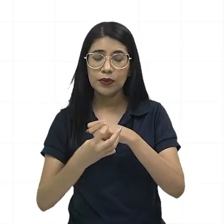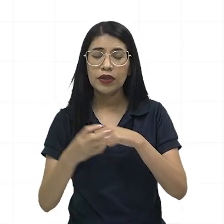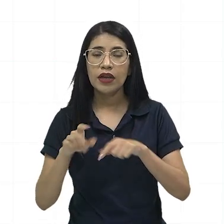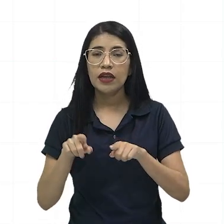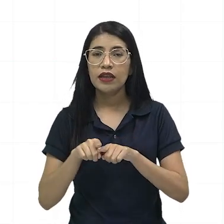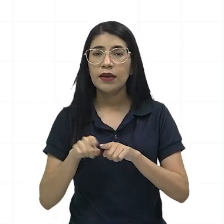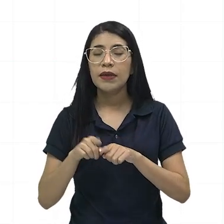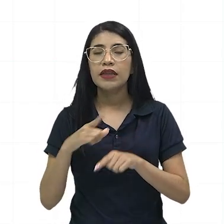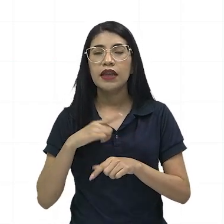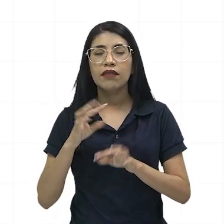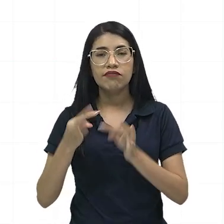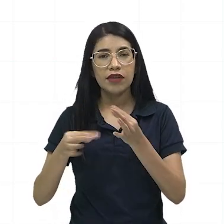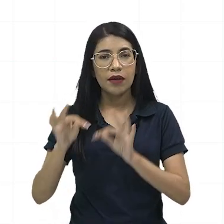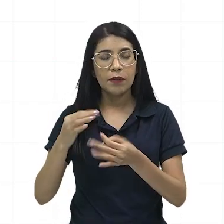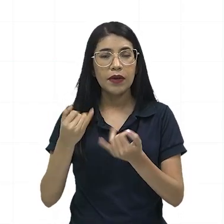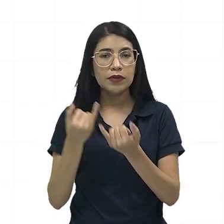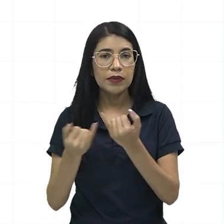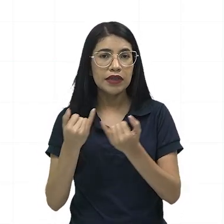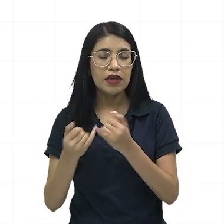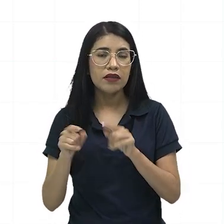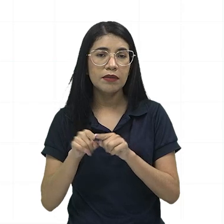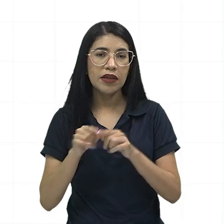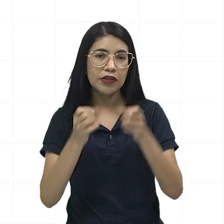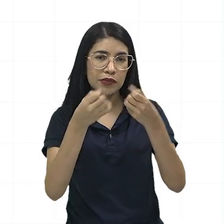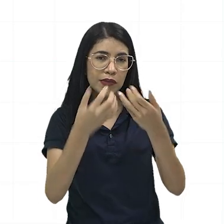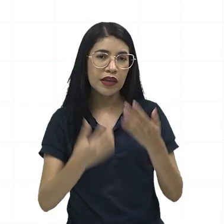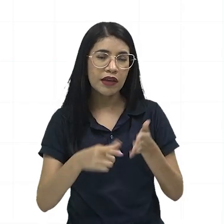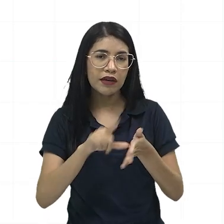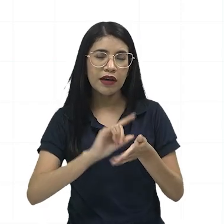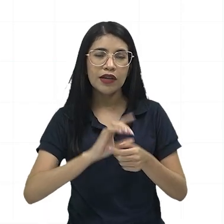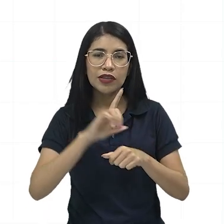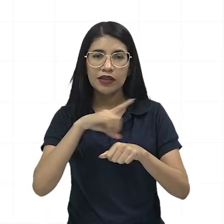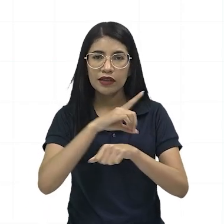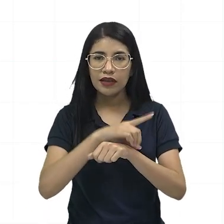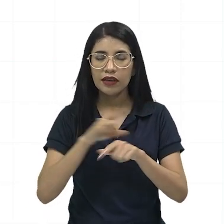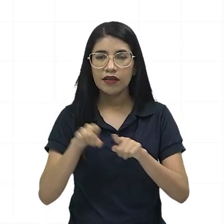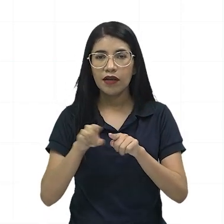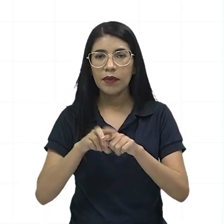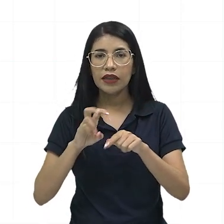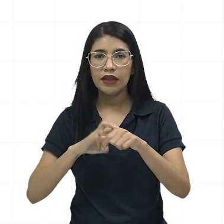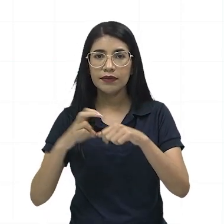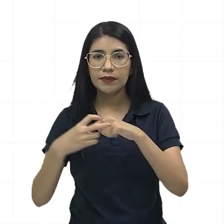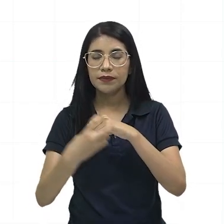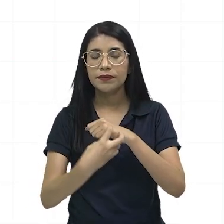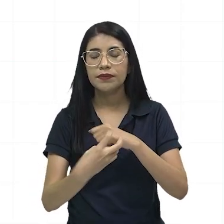tratamento semelhante ao que a gente já falou aí da dengue e da zika, tá?